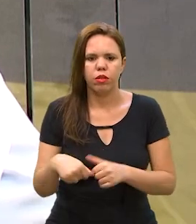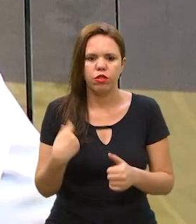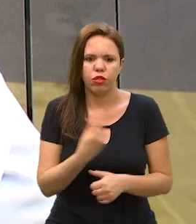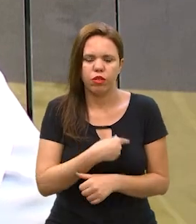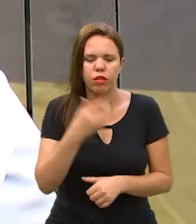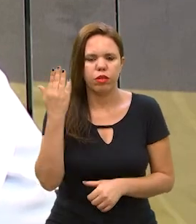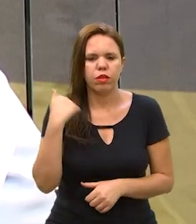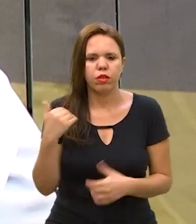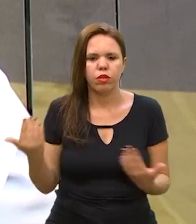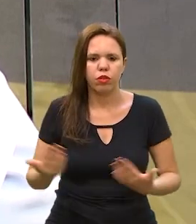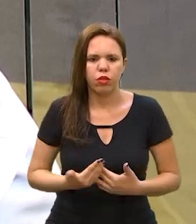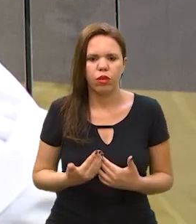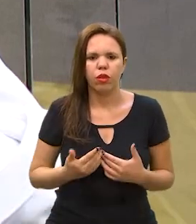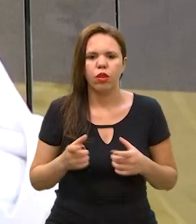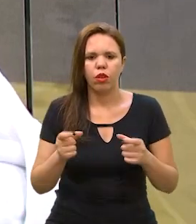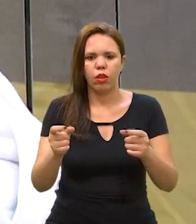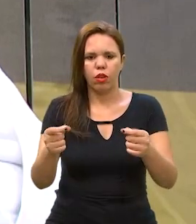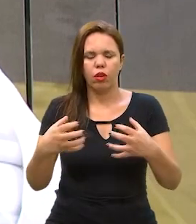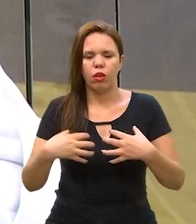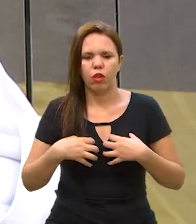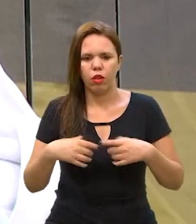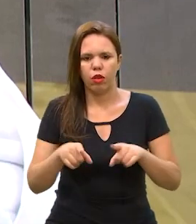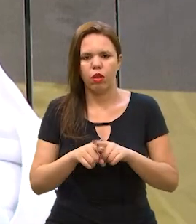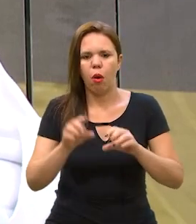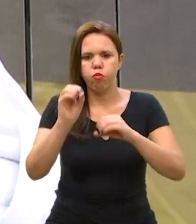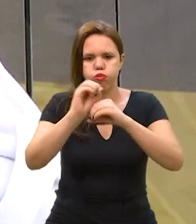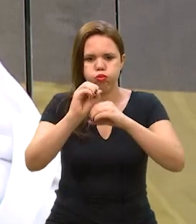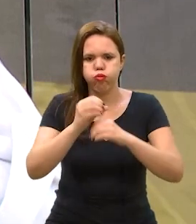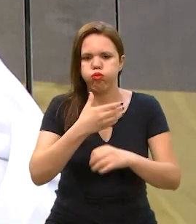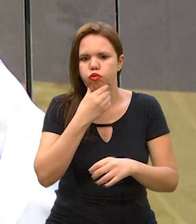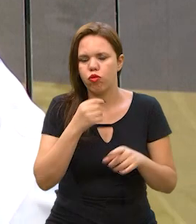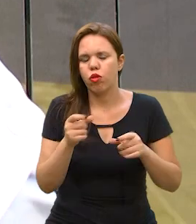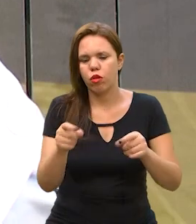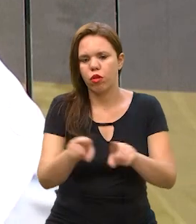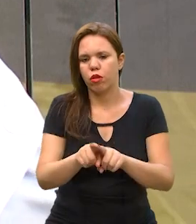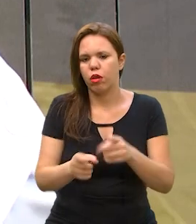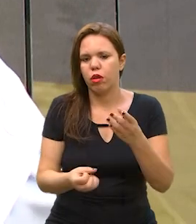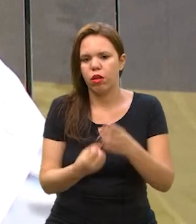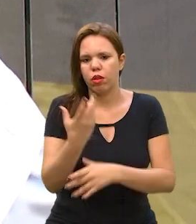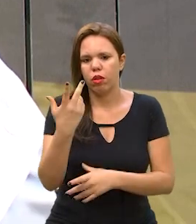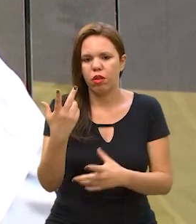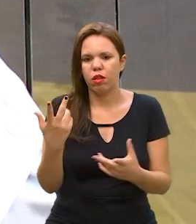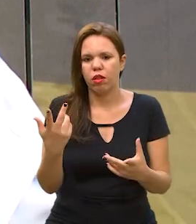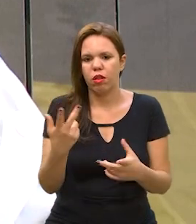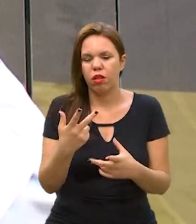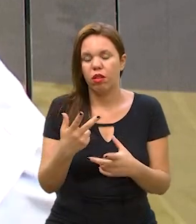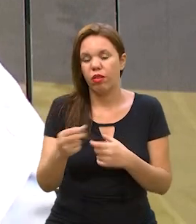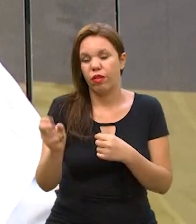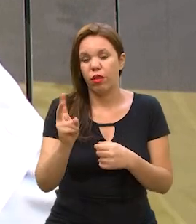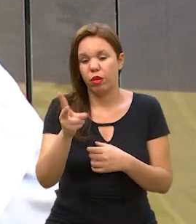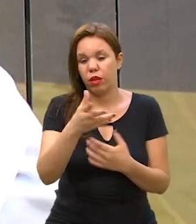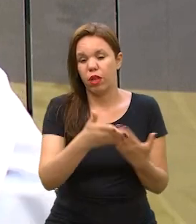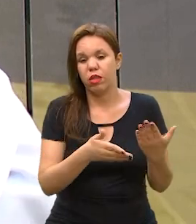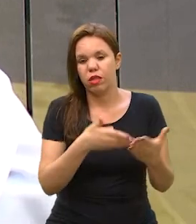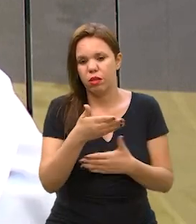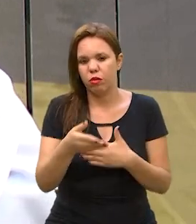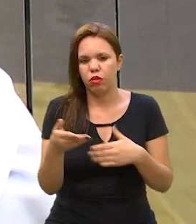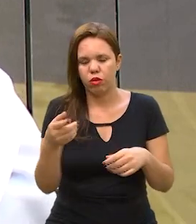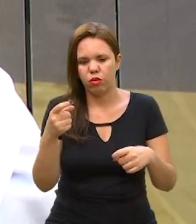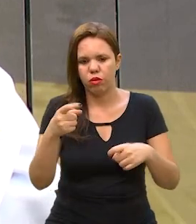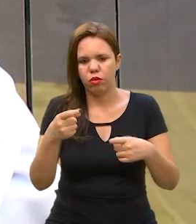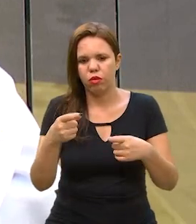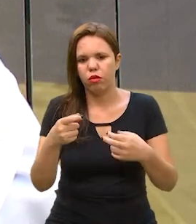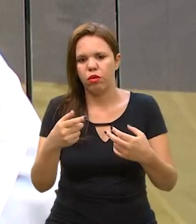sabe que hoje o tumor de mama e o tumor de próstata no homem, né, são tumores muito prevalentes, diferentes nos